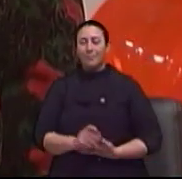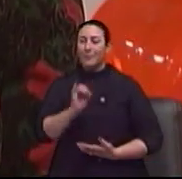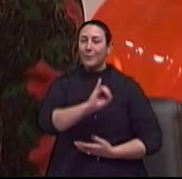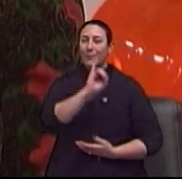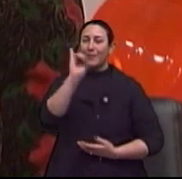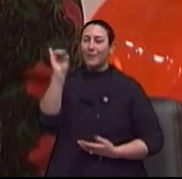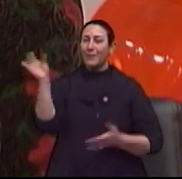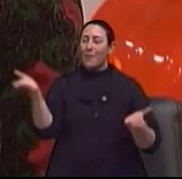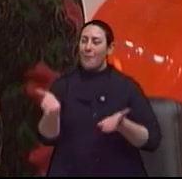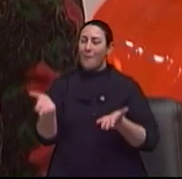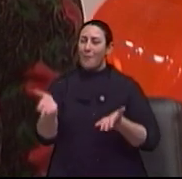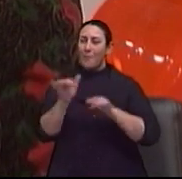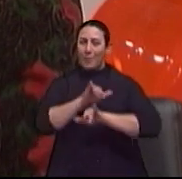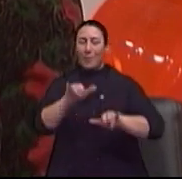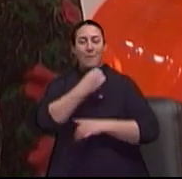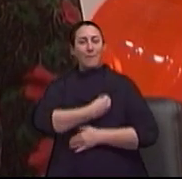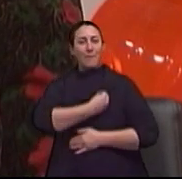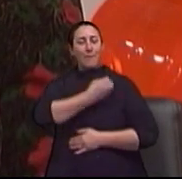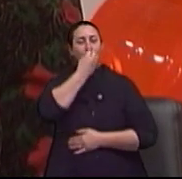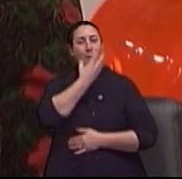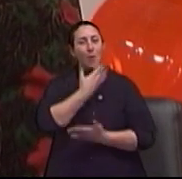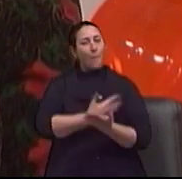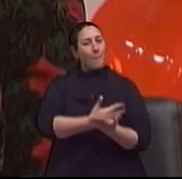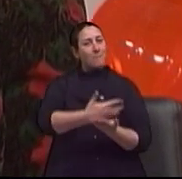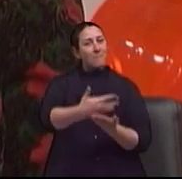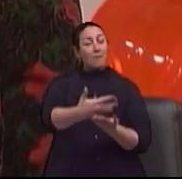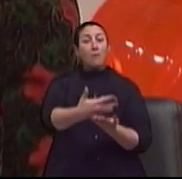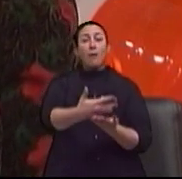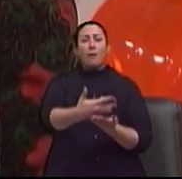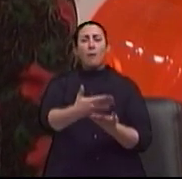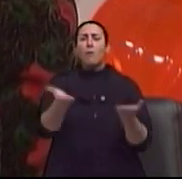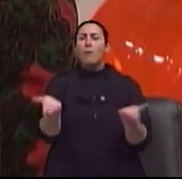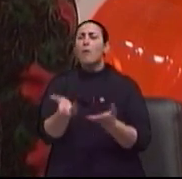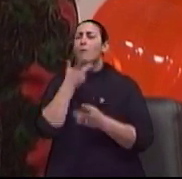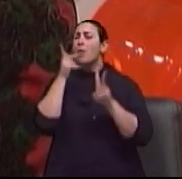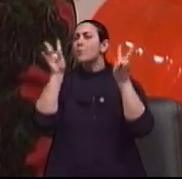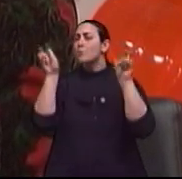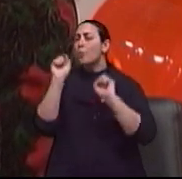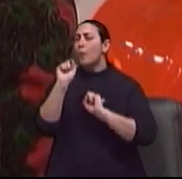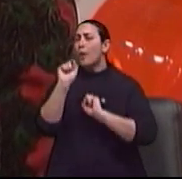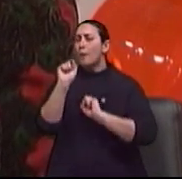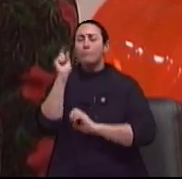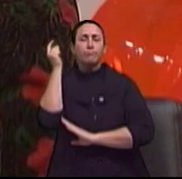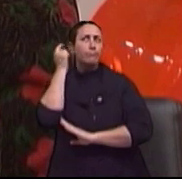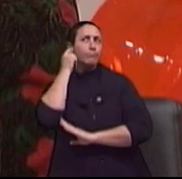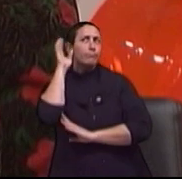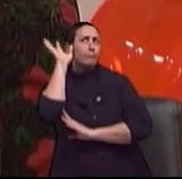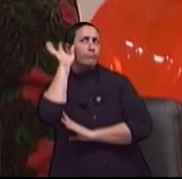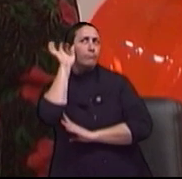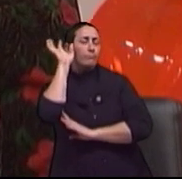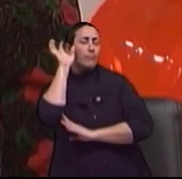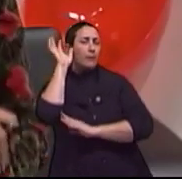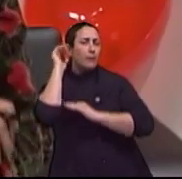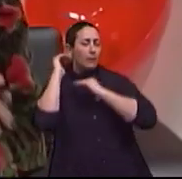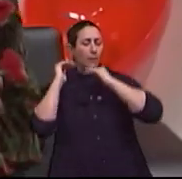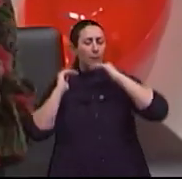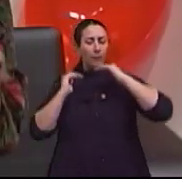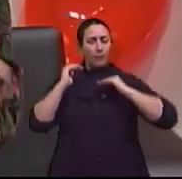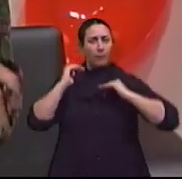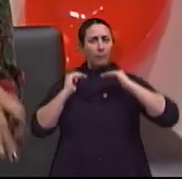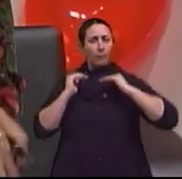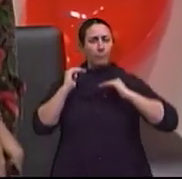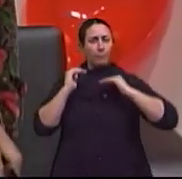Olá o nosso viva bem está começando e nós vamos falar sobre audição e equilíbrio